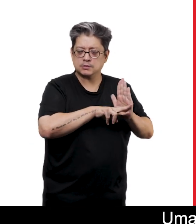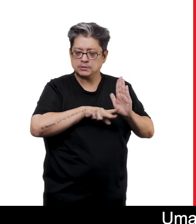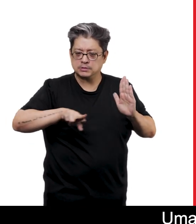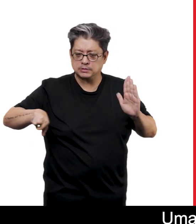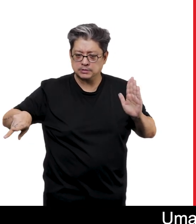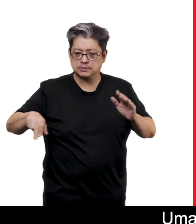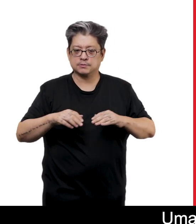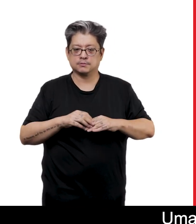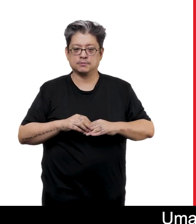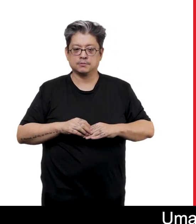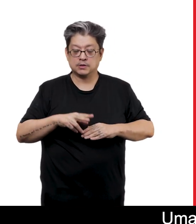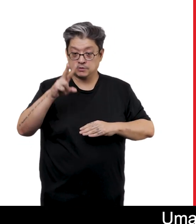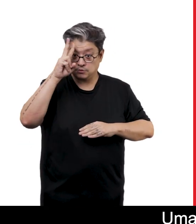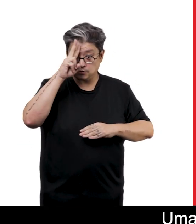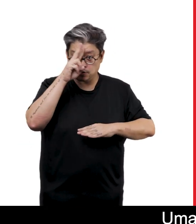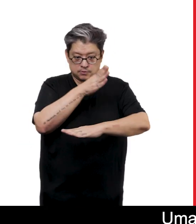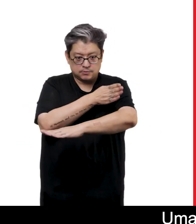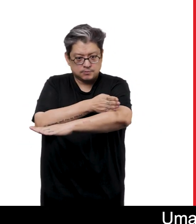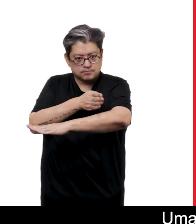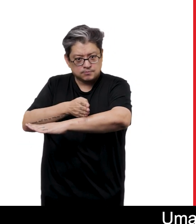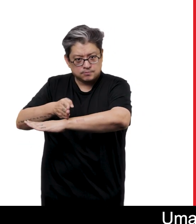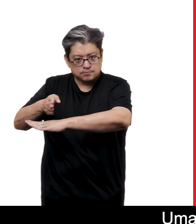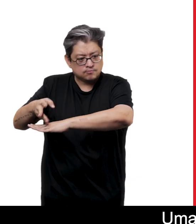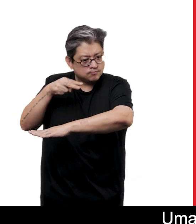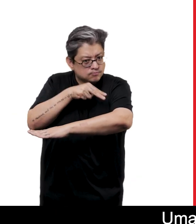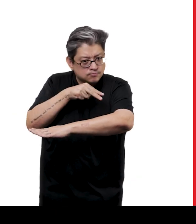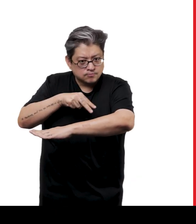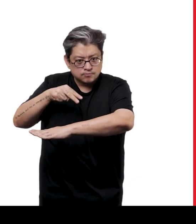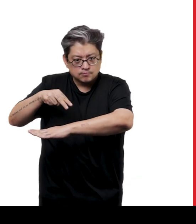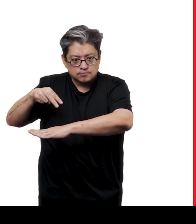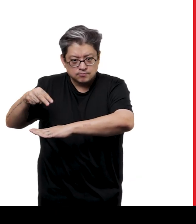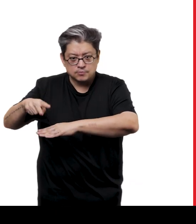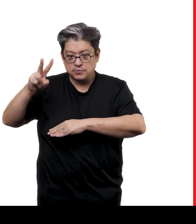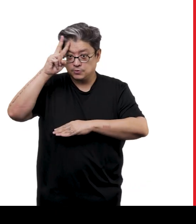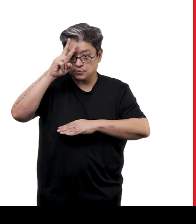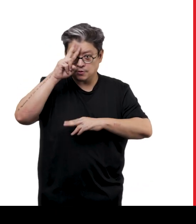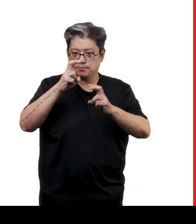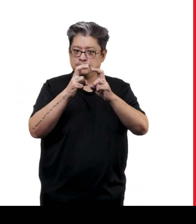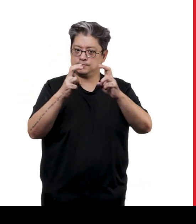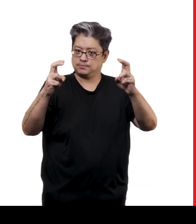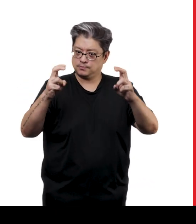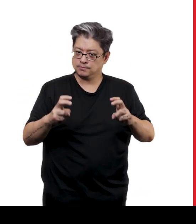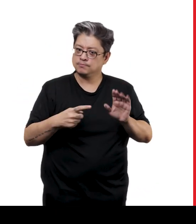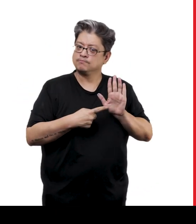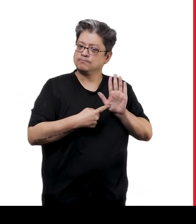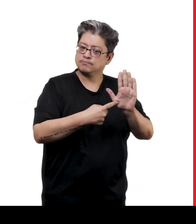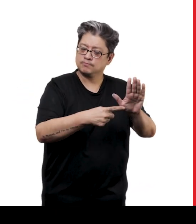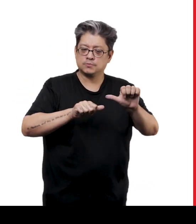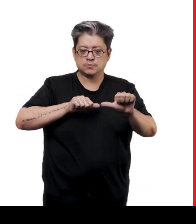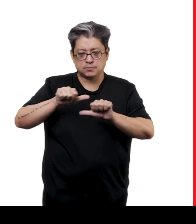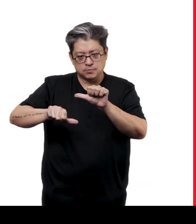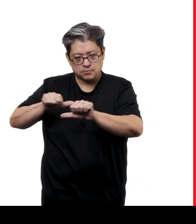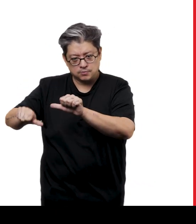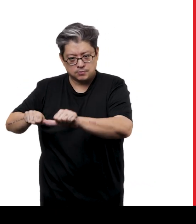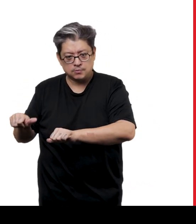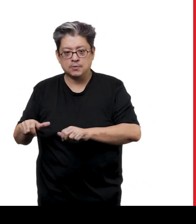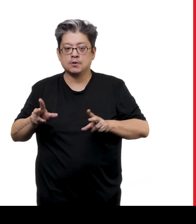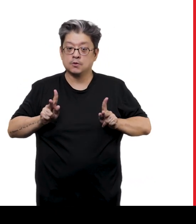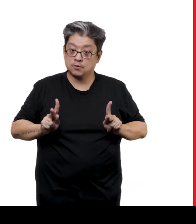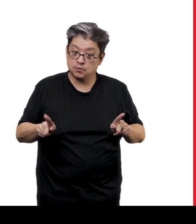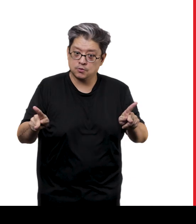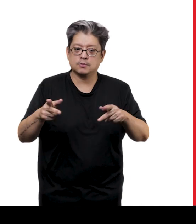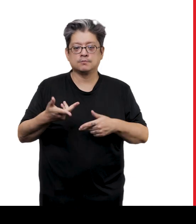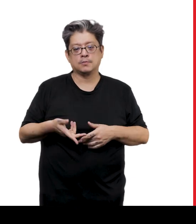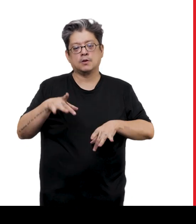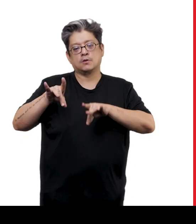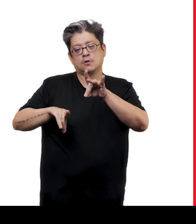Uma linha do tempo percorre a galeria de Histórias do MASP, pontuando as mudanças e continuidades nesse projeto,